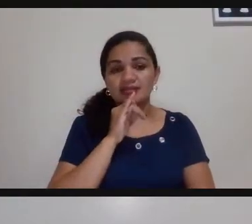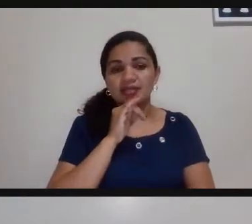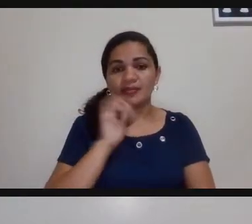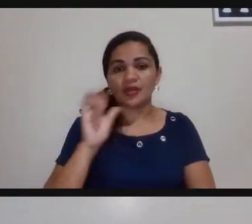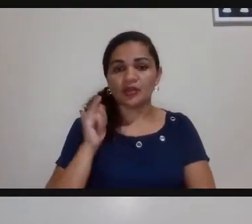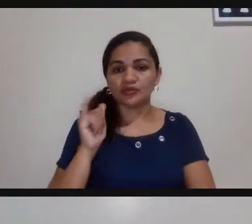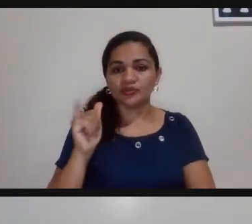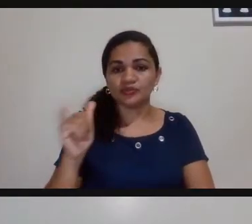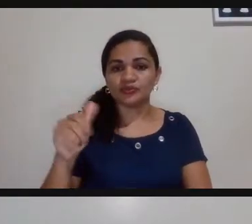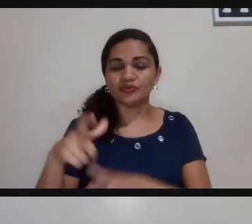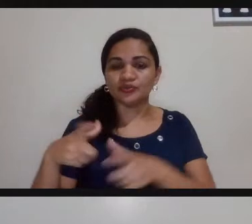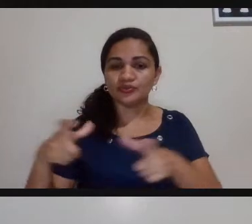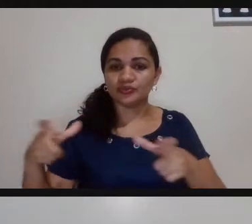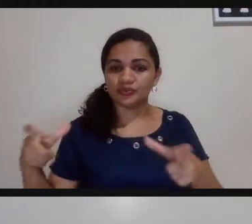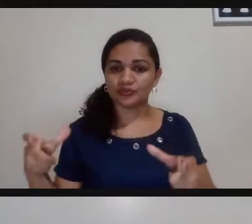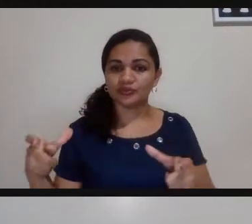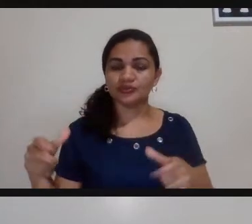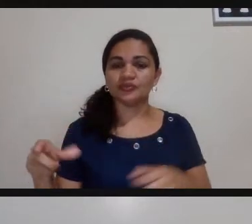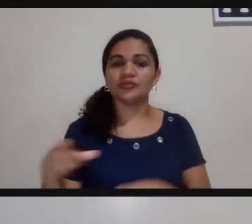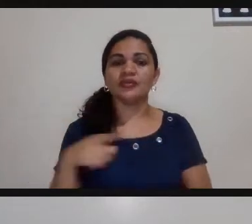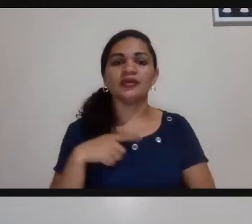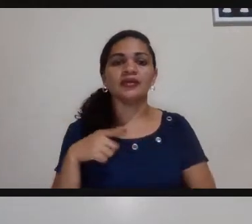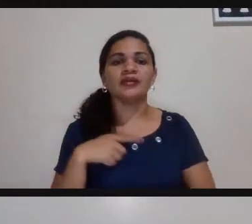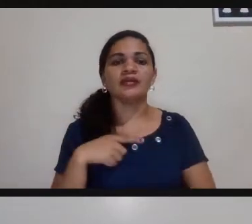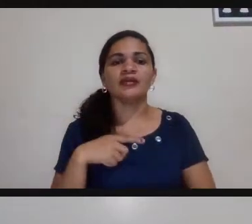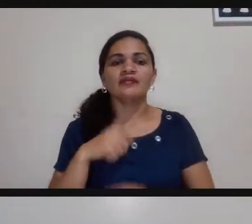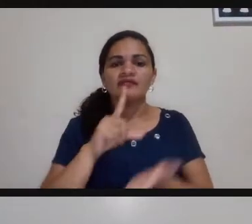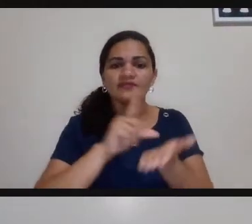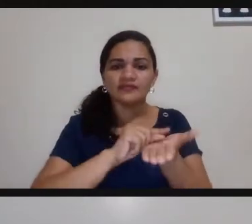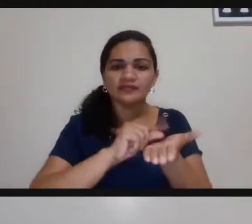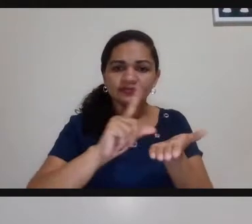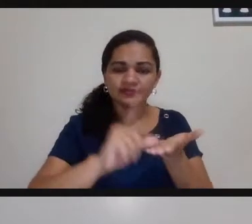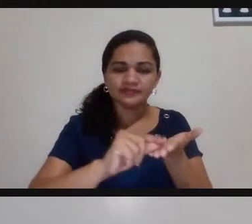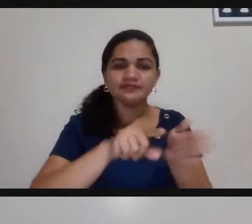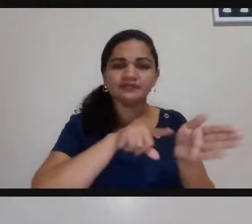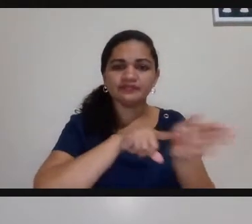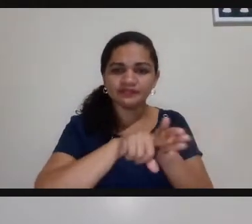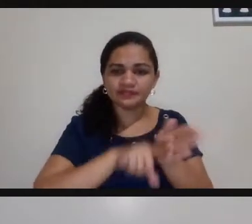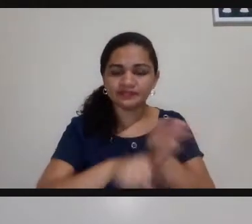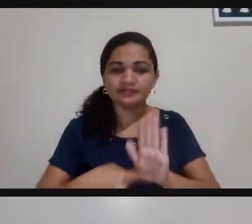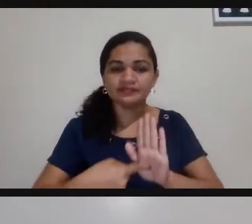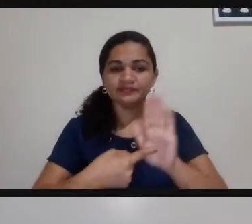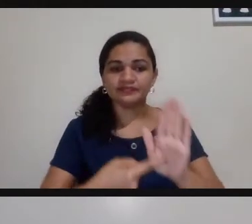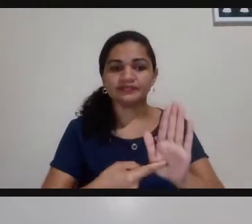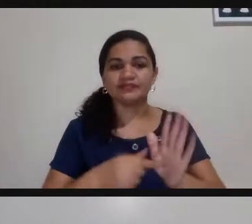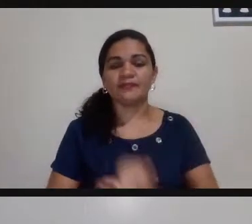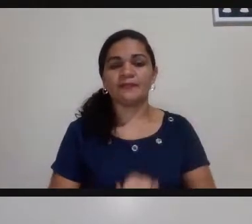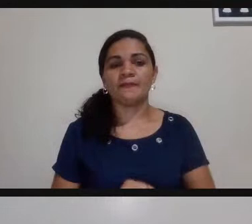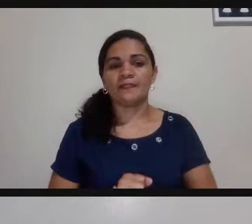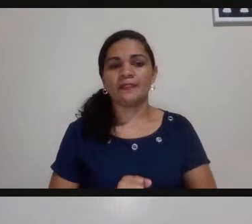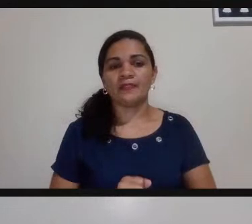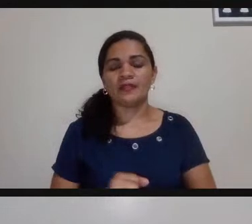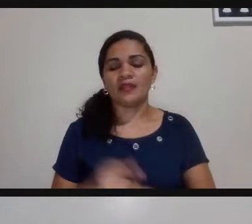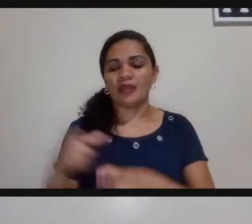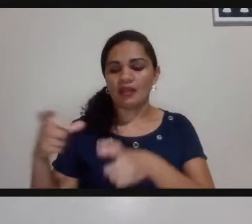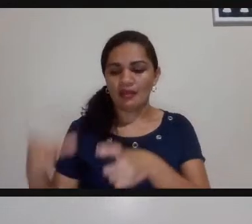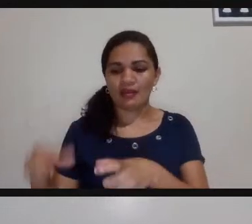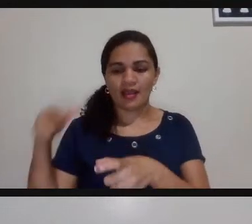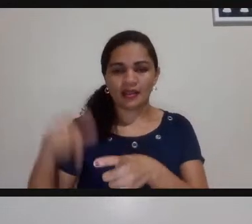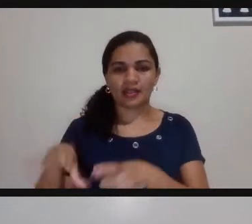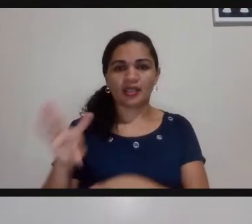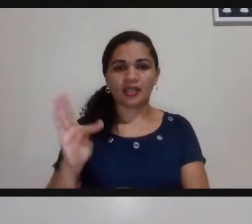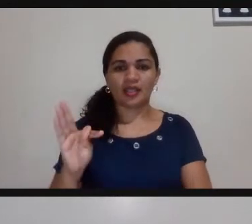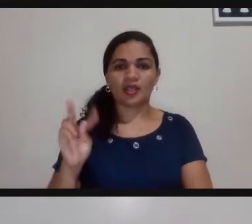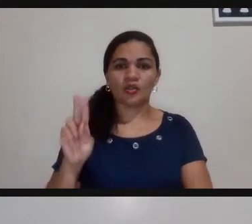teve muito artigo tratando disso E foi o quê cara é to cure funcionando operando lá